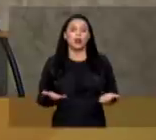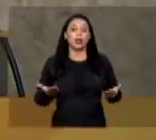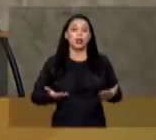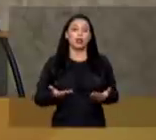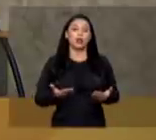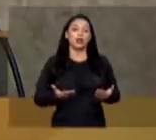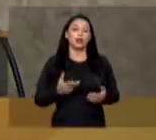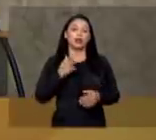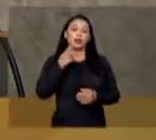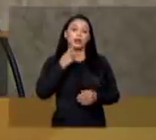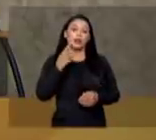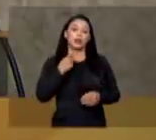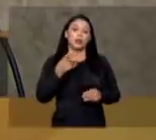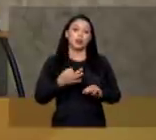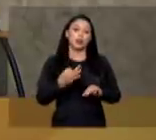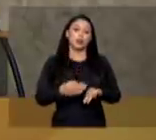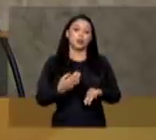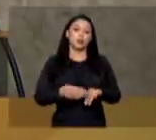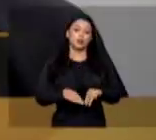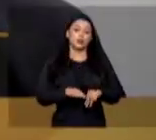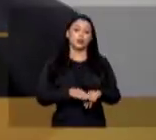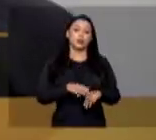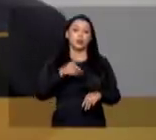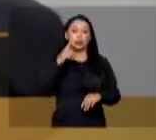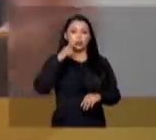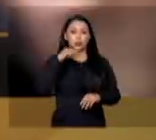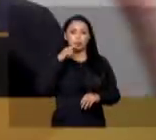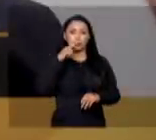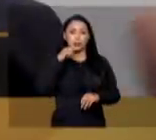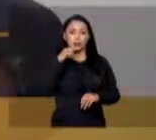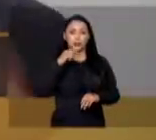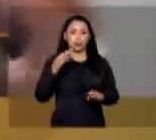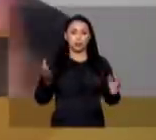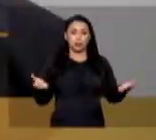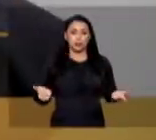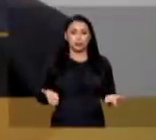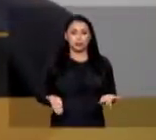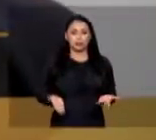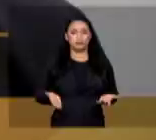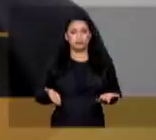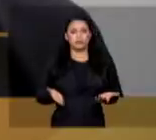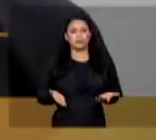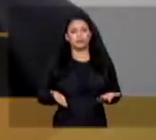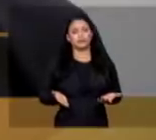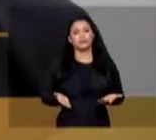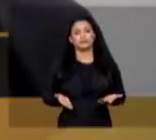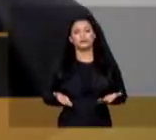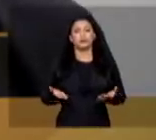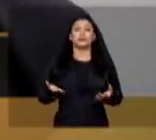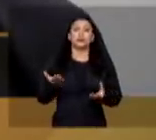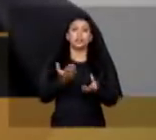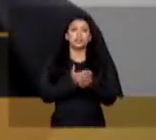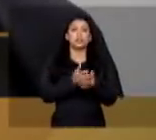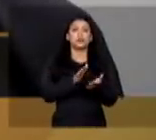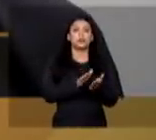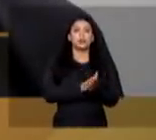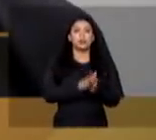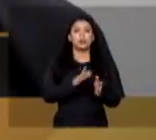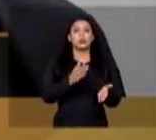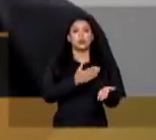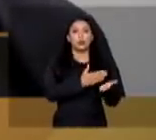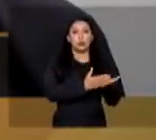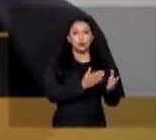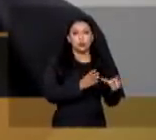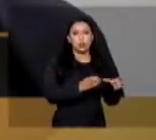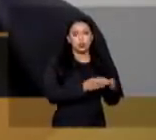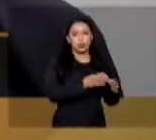Mendes. Senhor presidente, tendo em vista que este caso se desenrolou na turma, eu